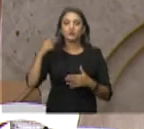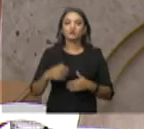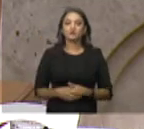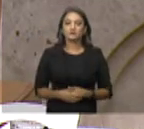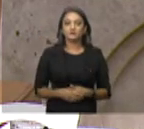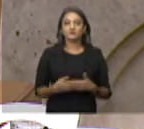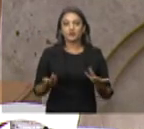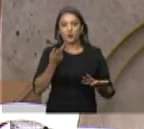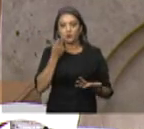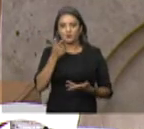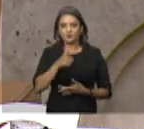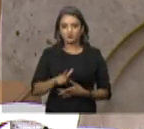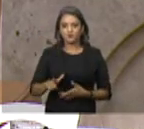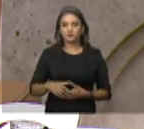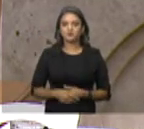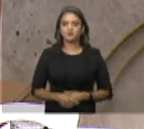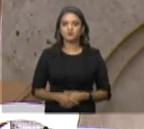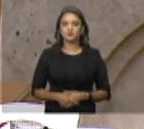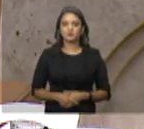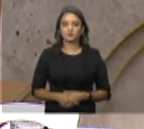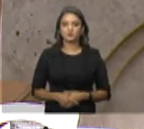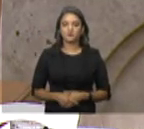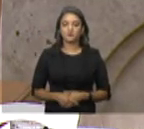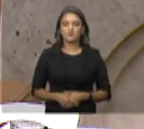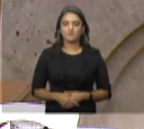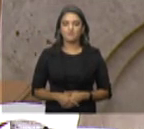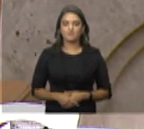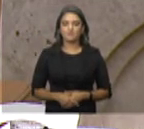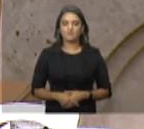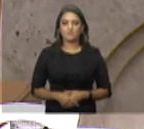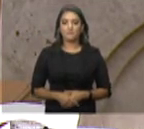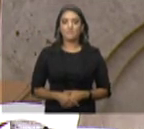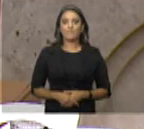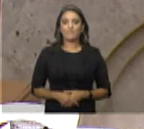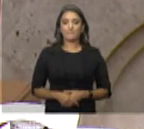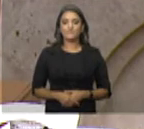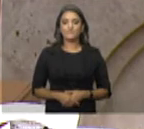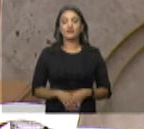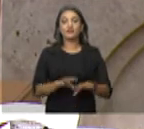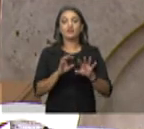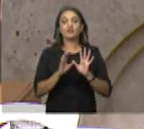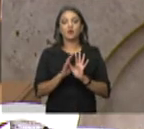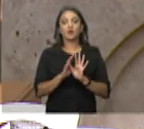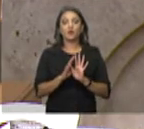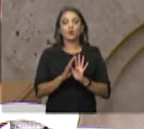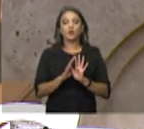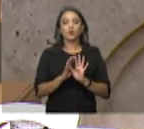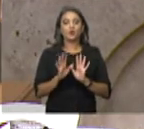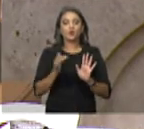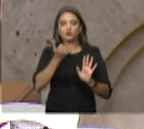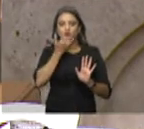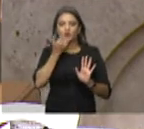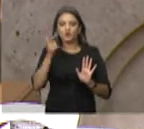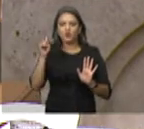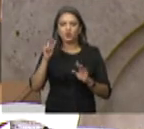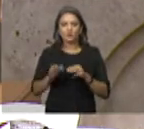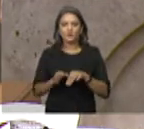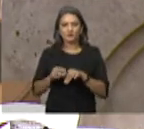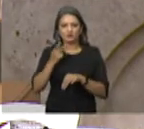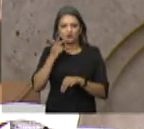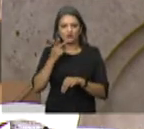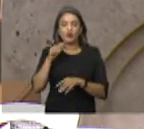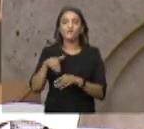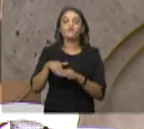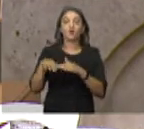renovo primeiro a educação é uma foi por